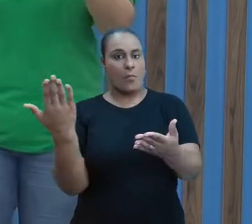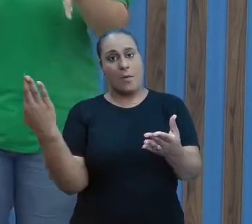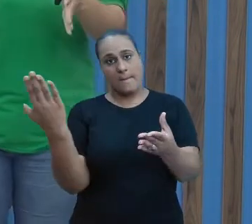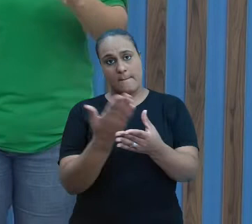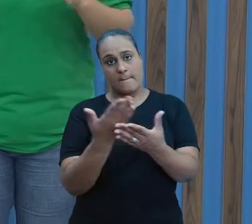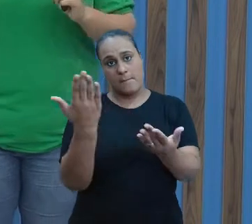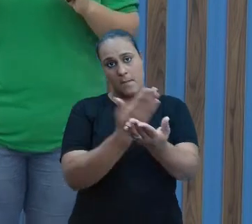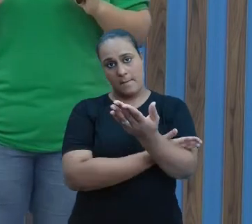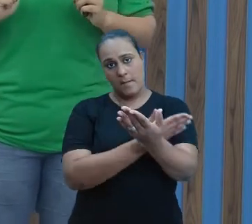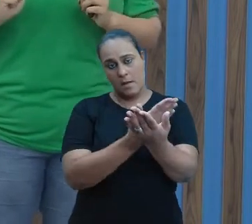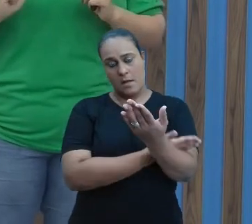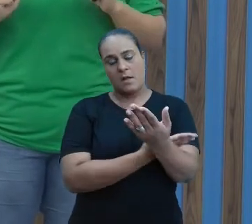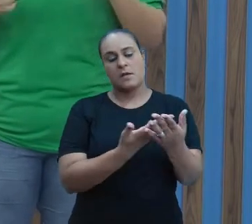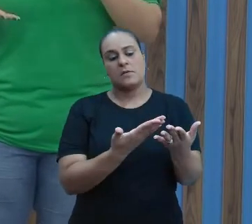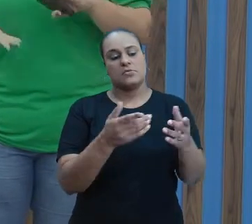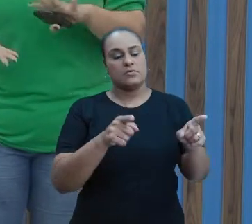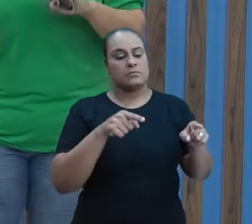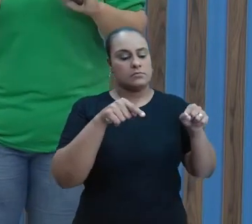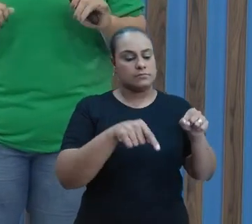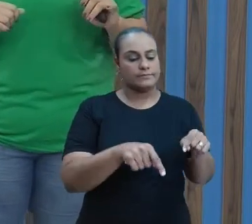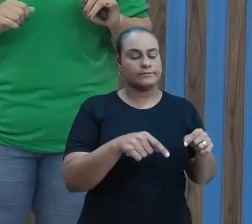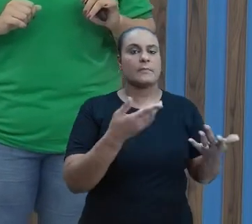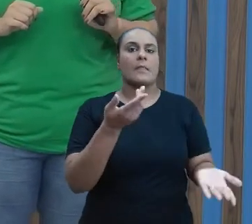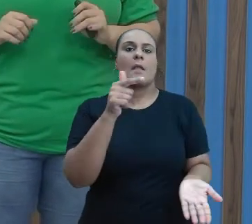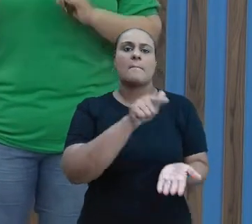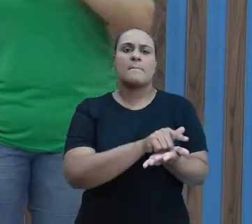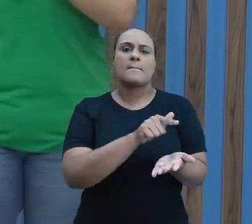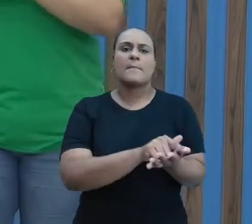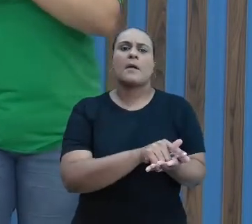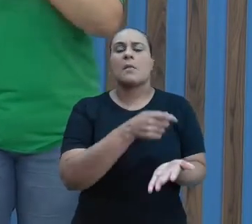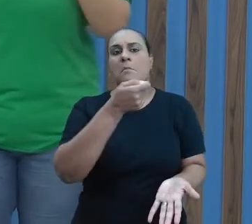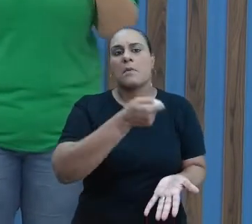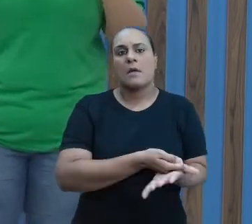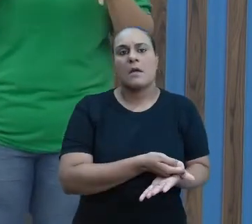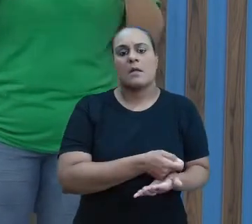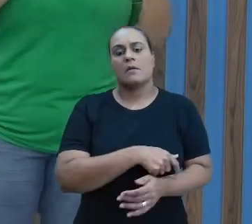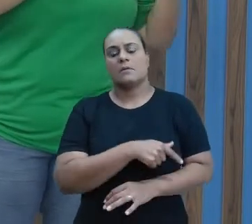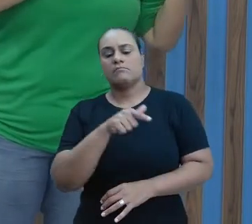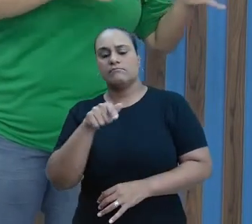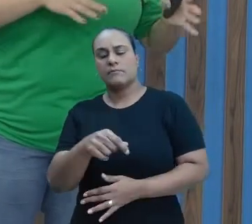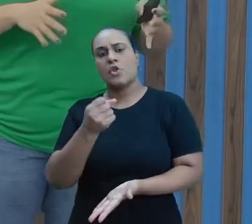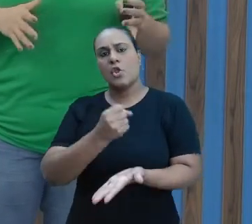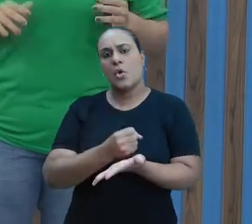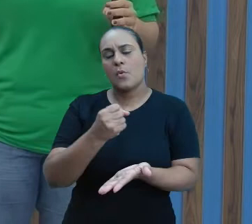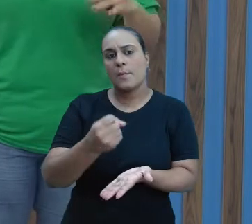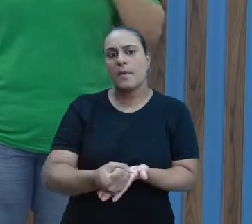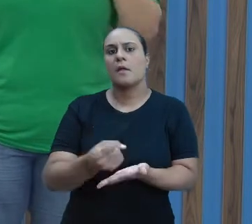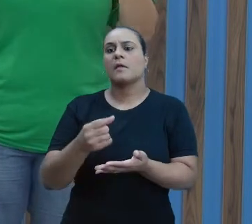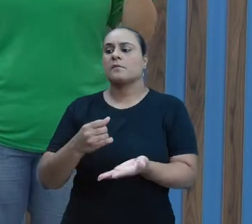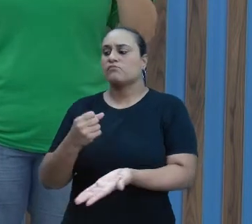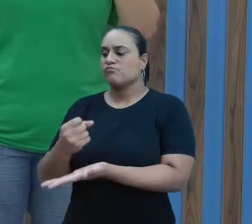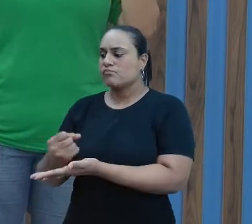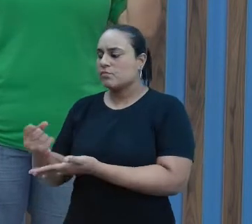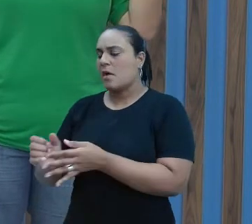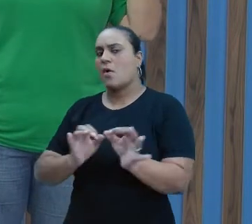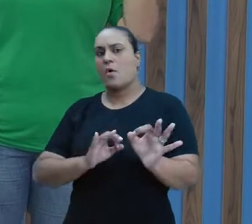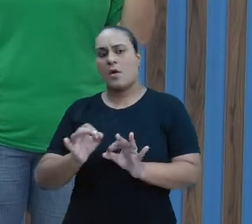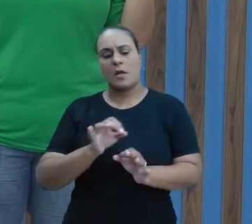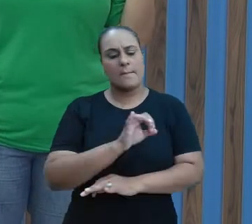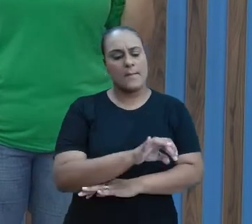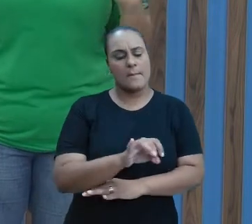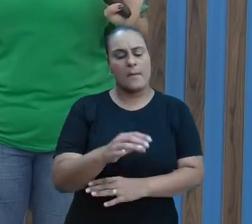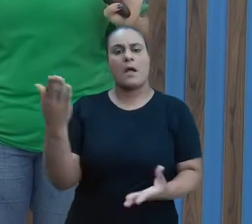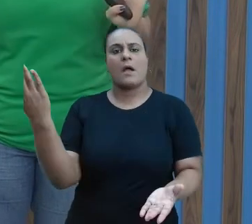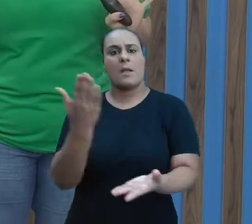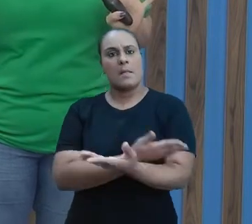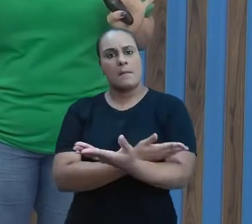coloca material do trabalho em outra pastinha. E assim a gente vai separando para não ficar tudo misturado e a gente